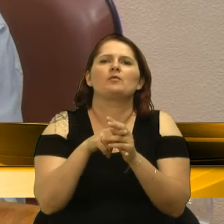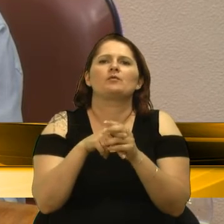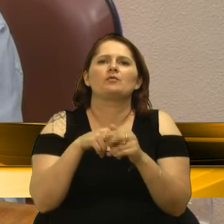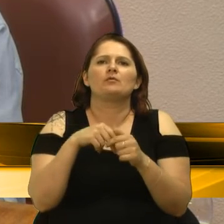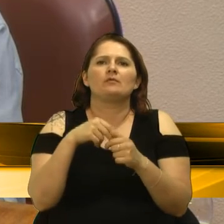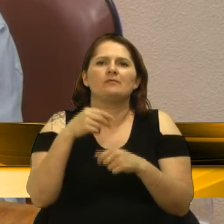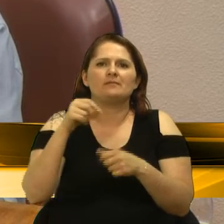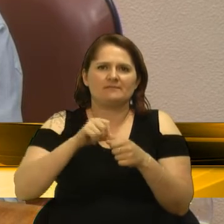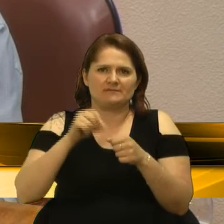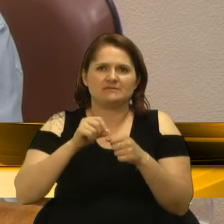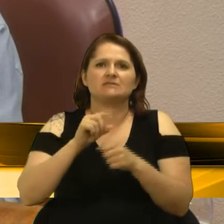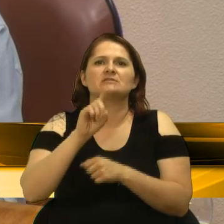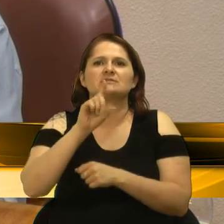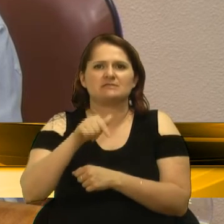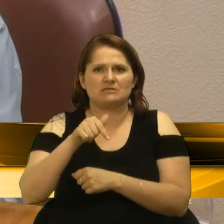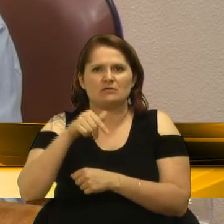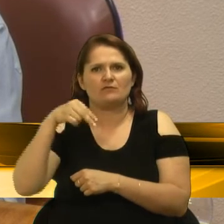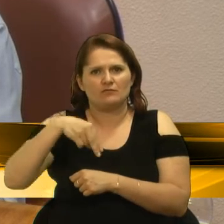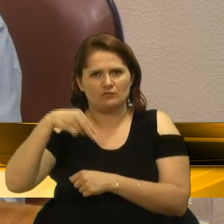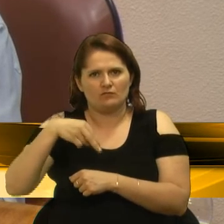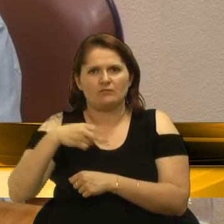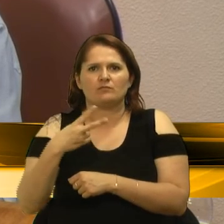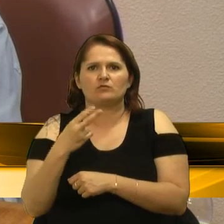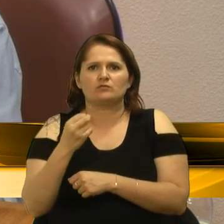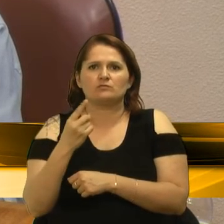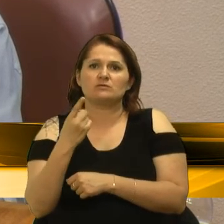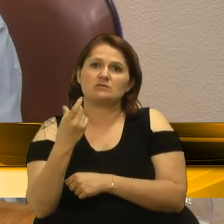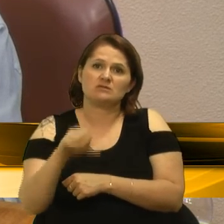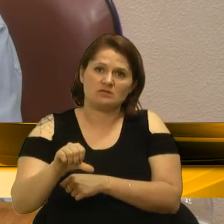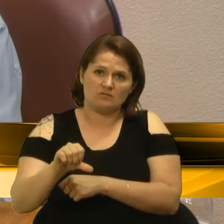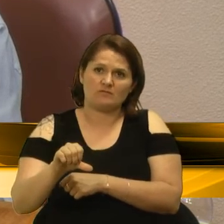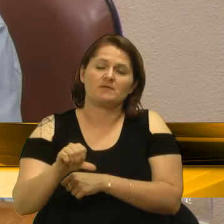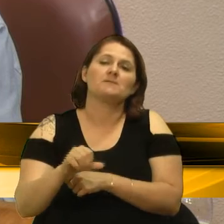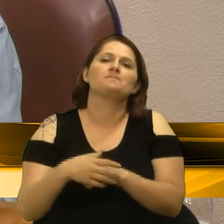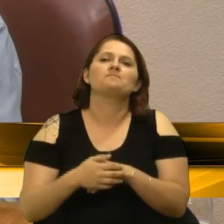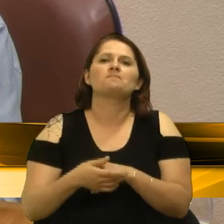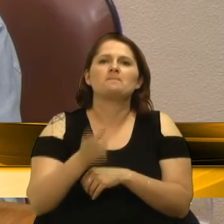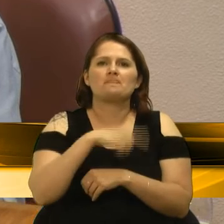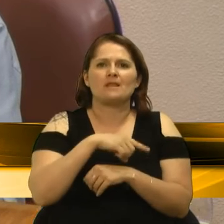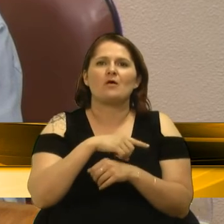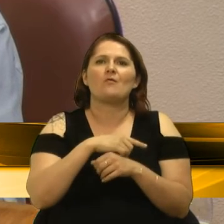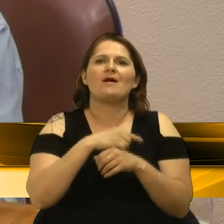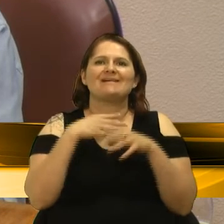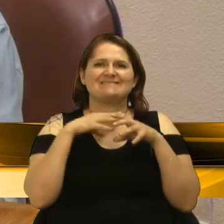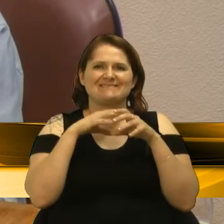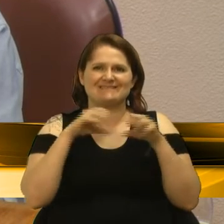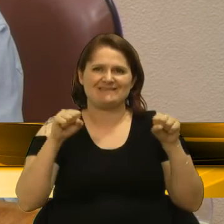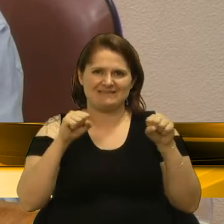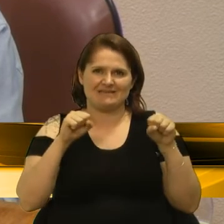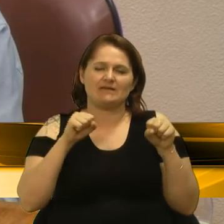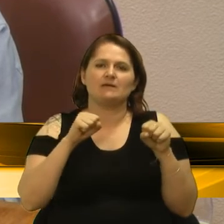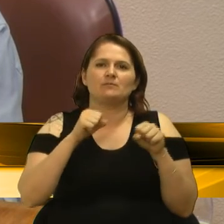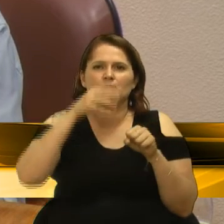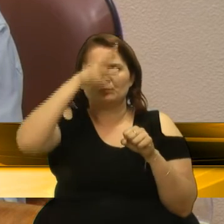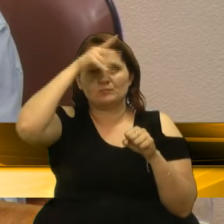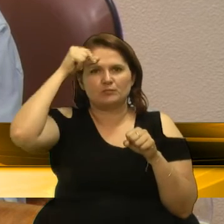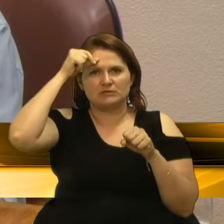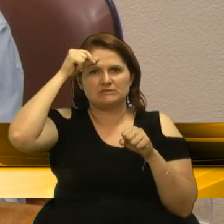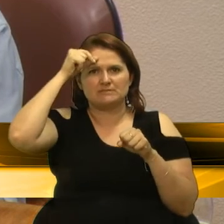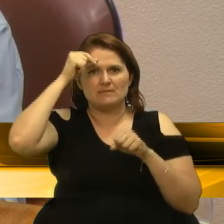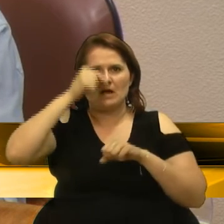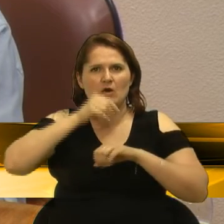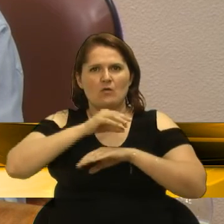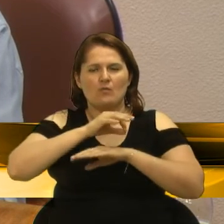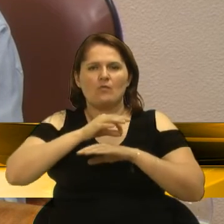Marquês do Herval, em frente ao Banco do Brasil. Aponta que, em resposta, a Secretaria Municipal de Urbanismo informou que o evento é temporário e que já foi cedido